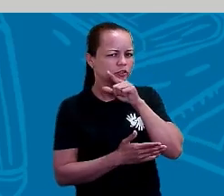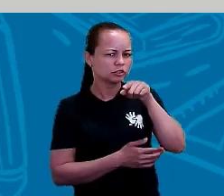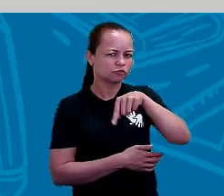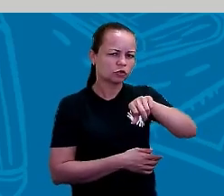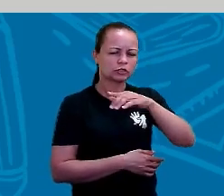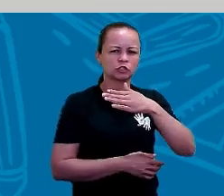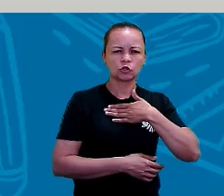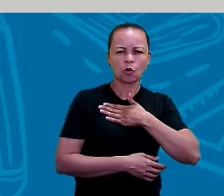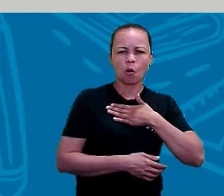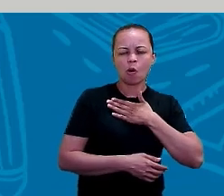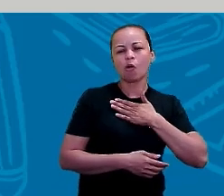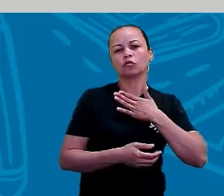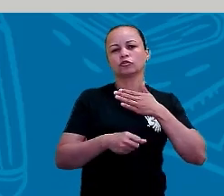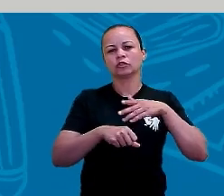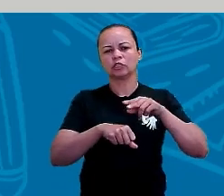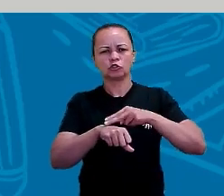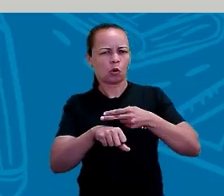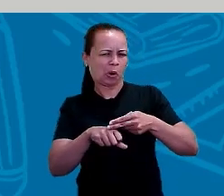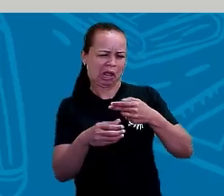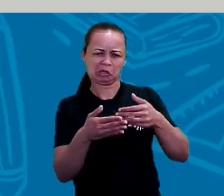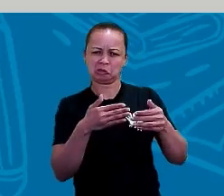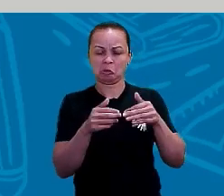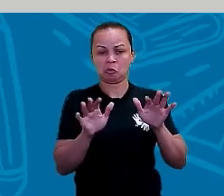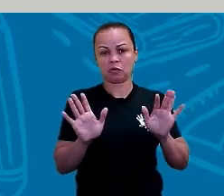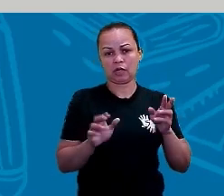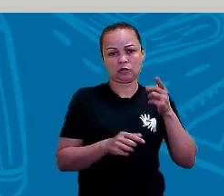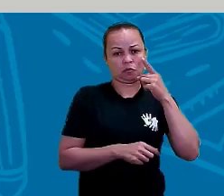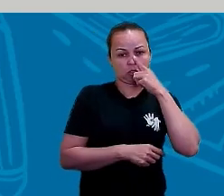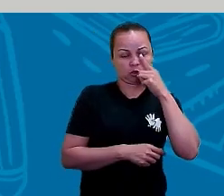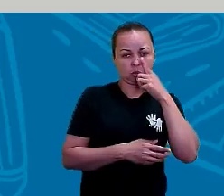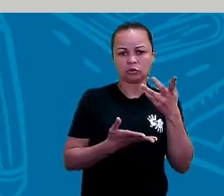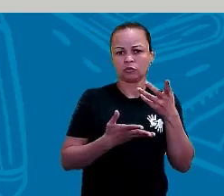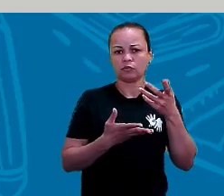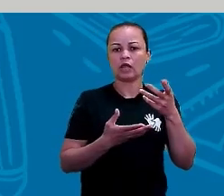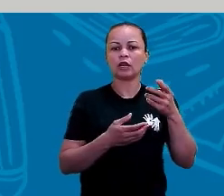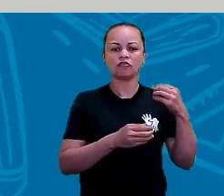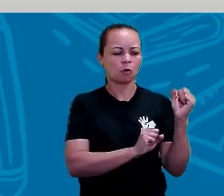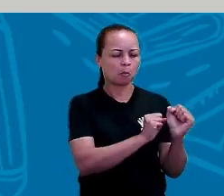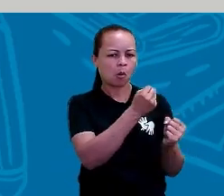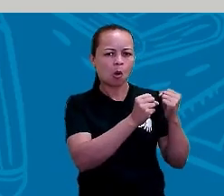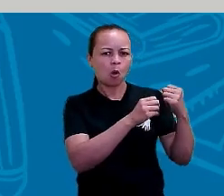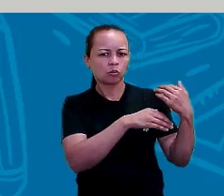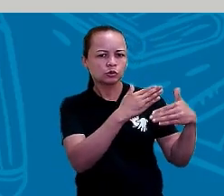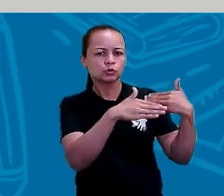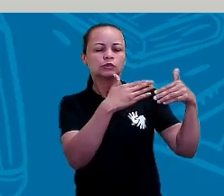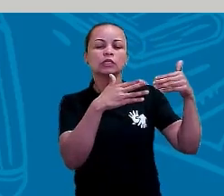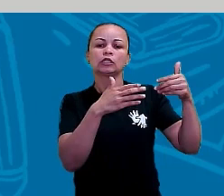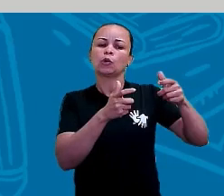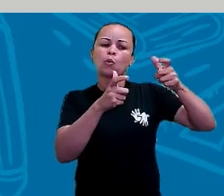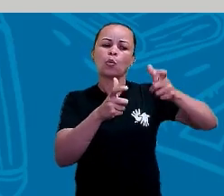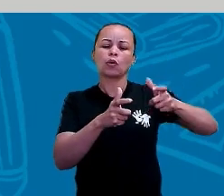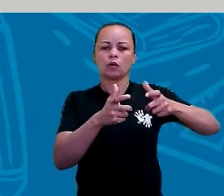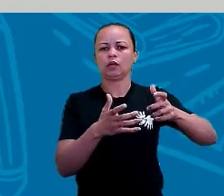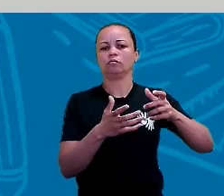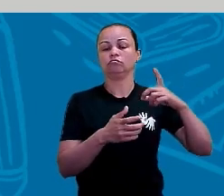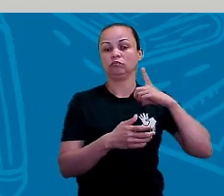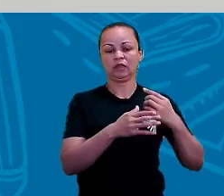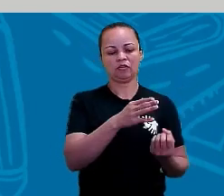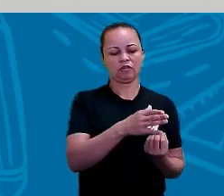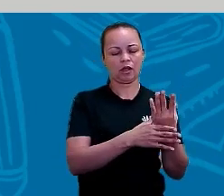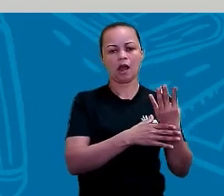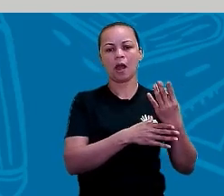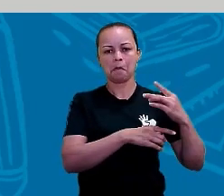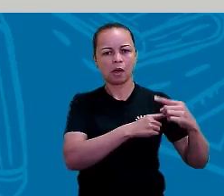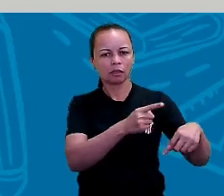de chocolate ou de morango, enfim, ele foi produzido dentro de algum local. E houve aquela matéria-prima para produzir